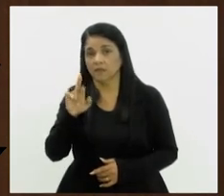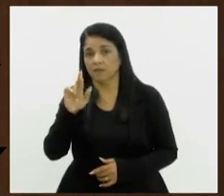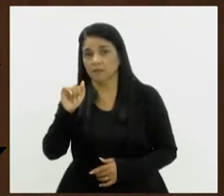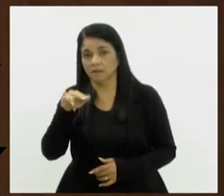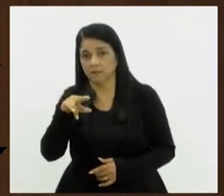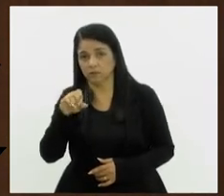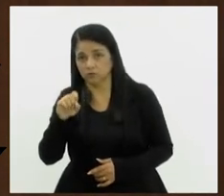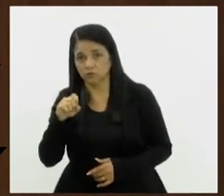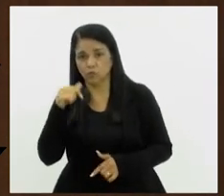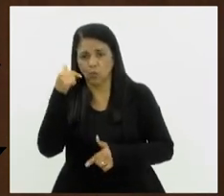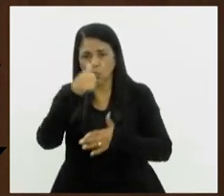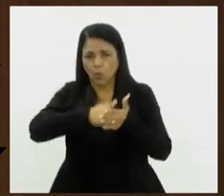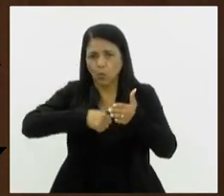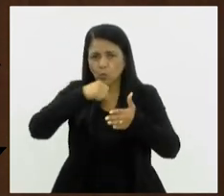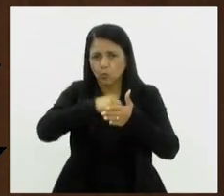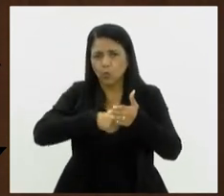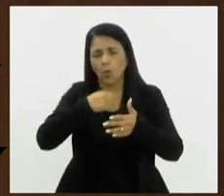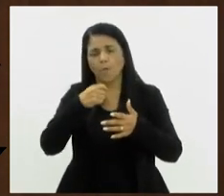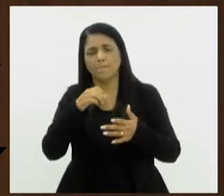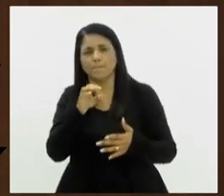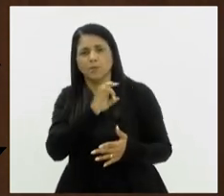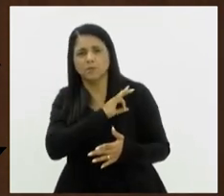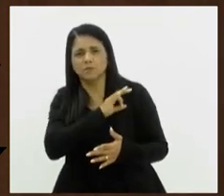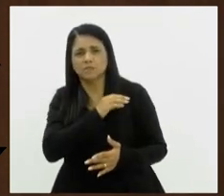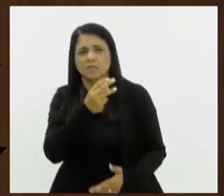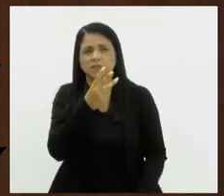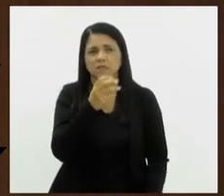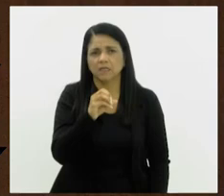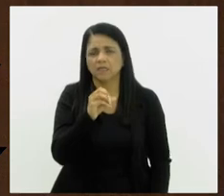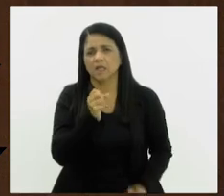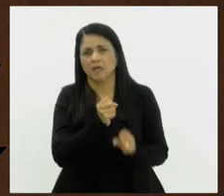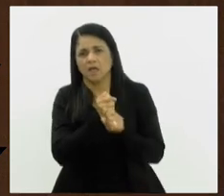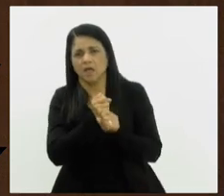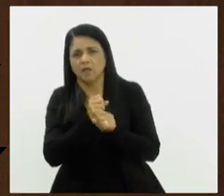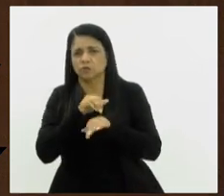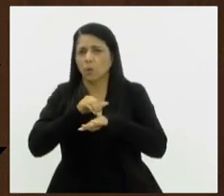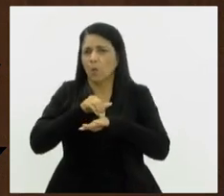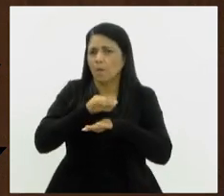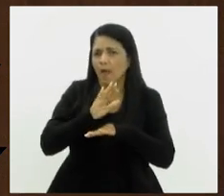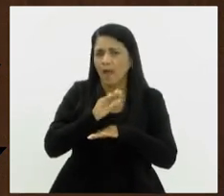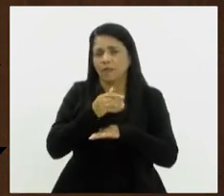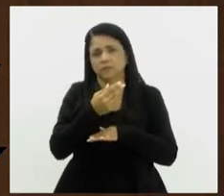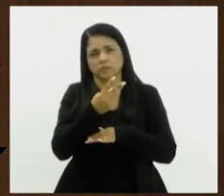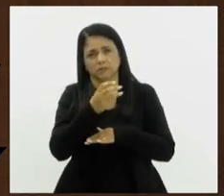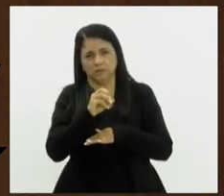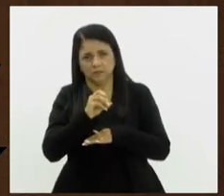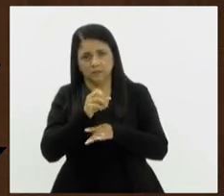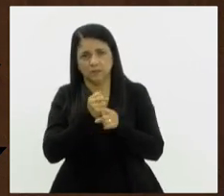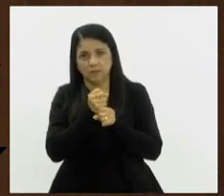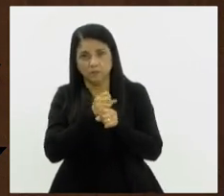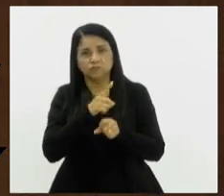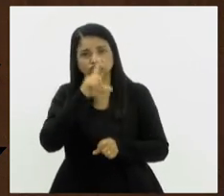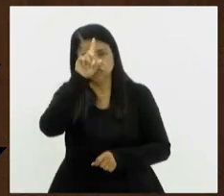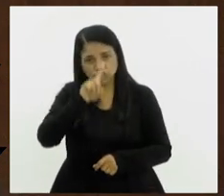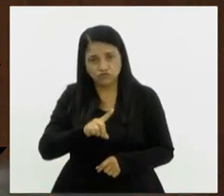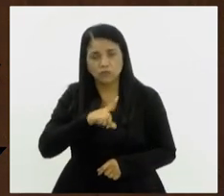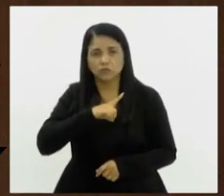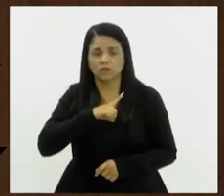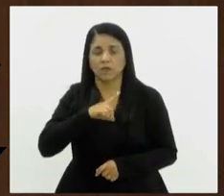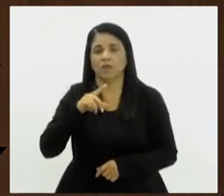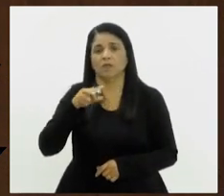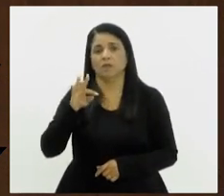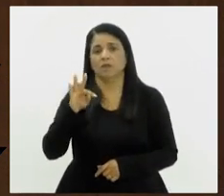lutaram durante 25, 30 anos ou mais anos, têm o direito também de ter a GRAM, e as nossas